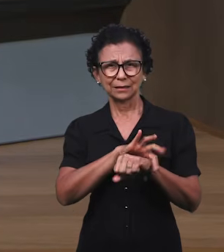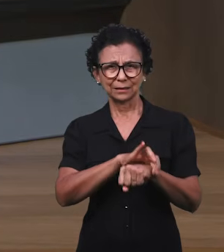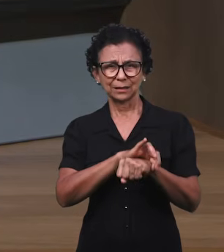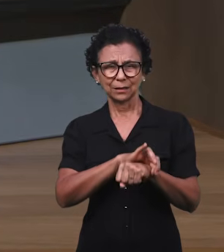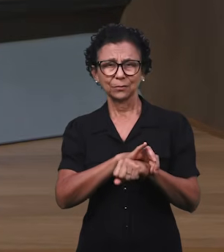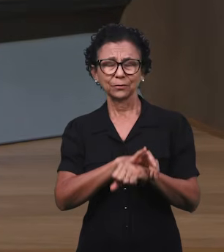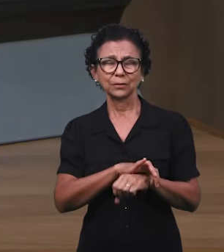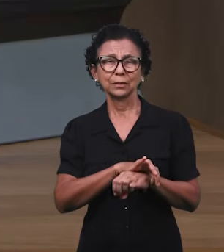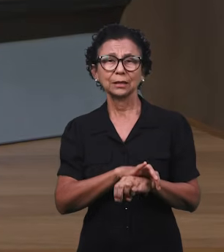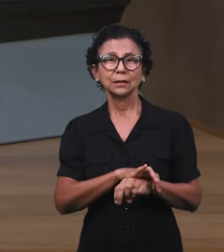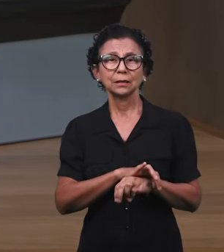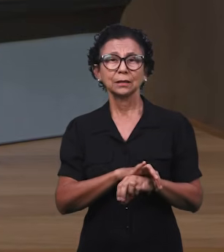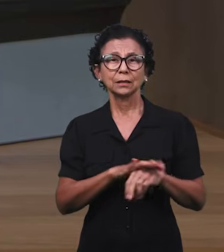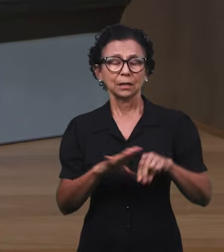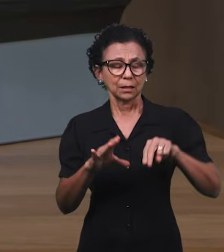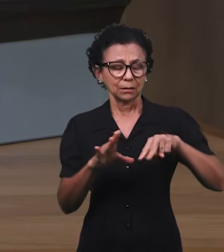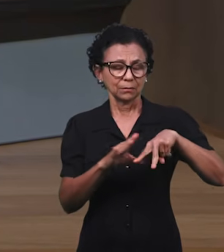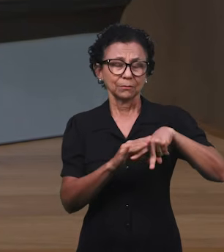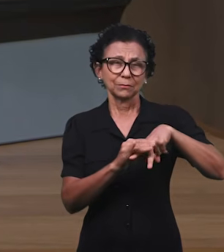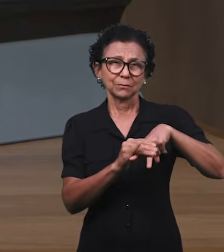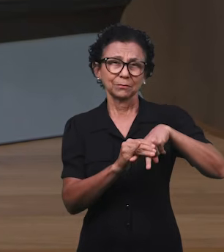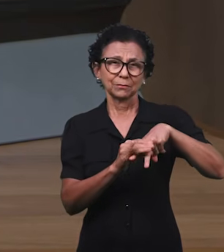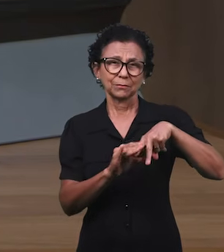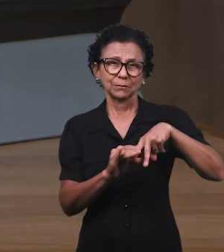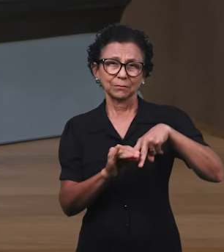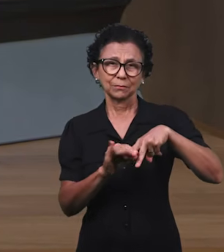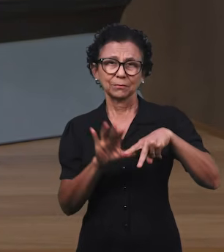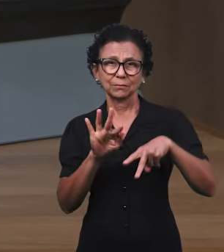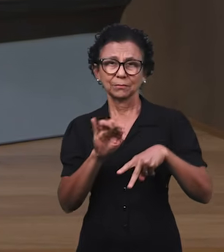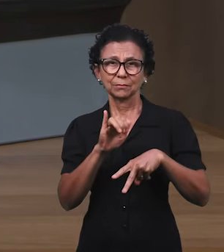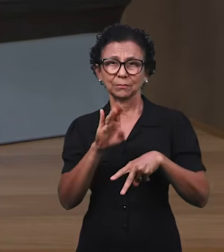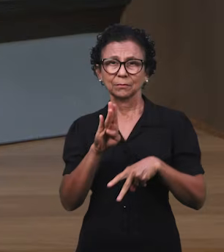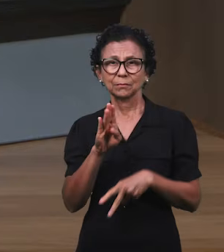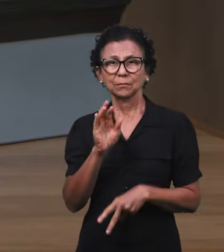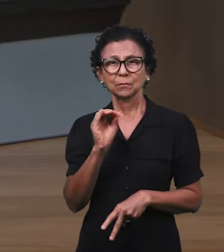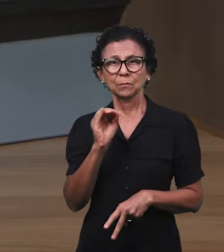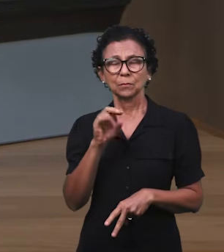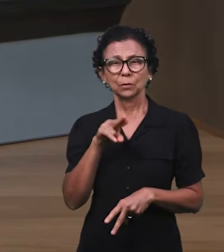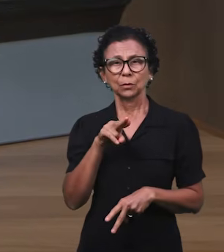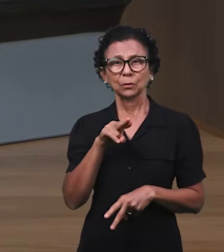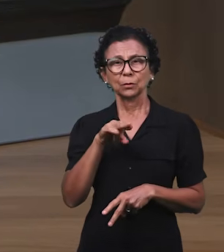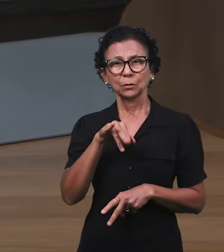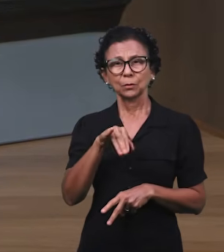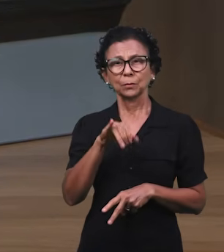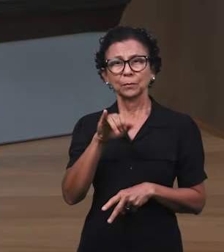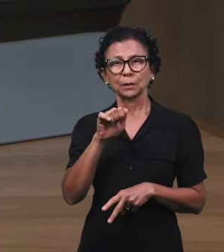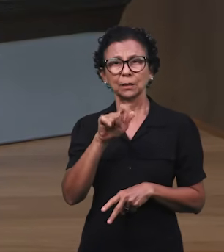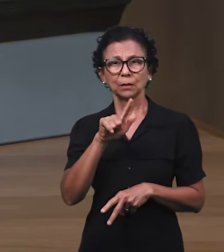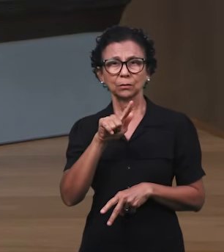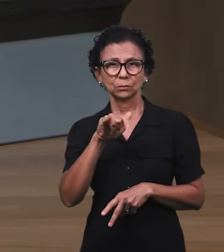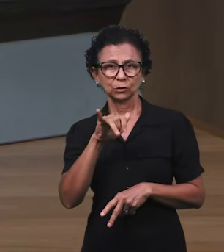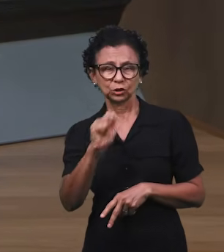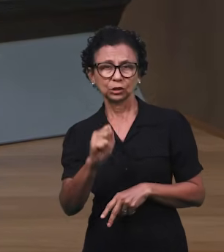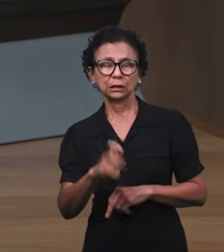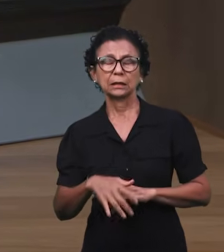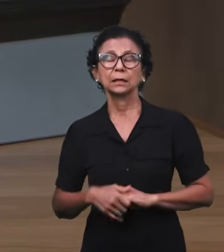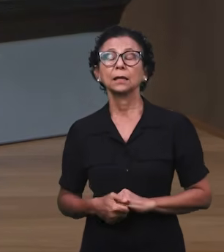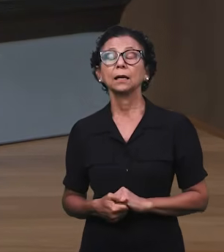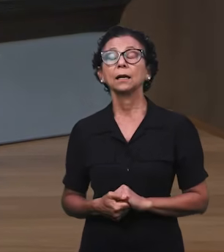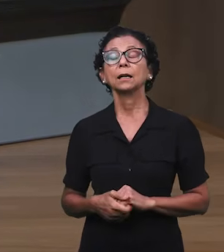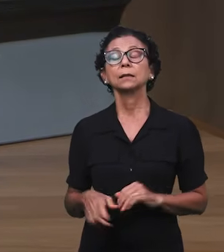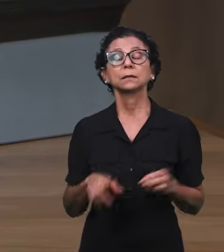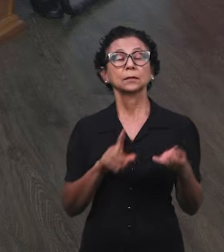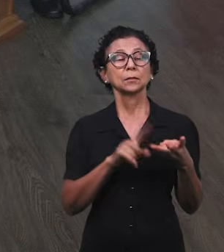e também trouxemos aqui um profissional do direito. E eu gostaria de chamar à mesa aqui nossa